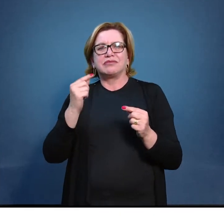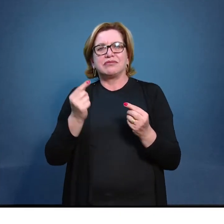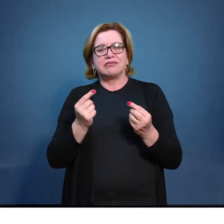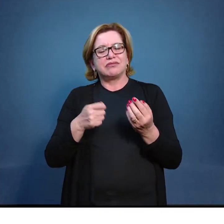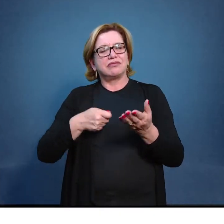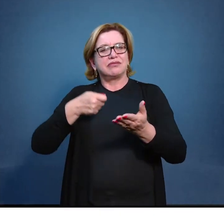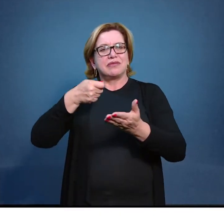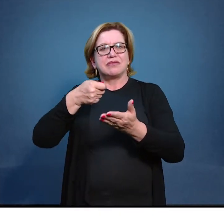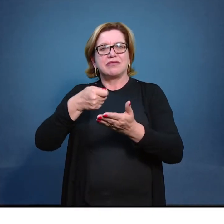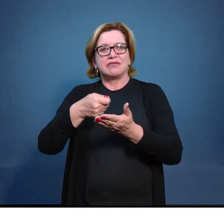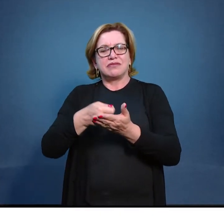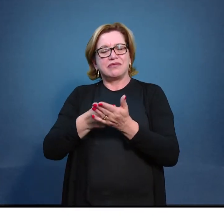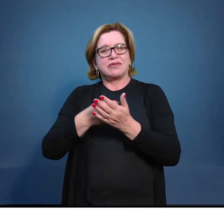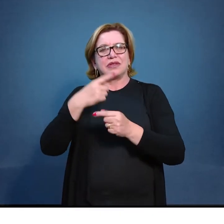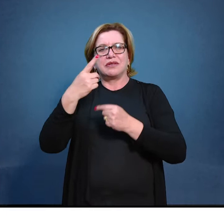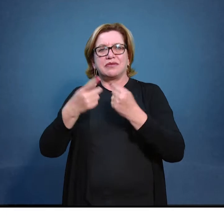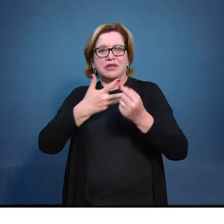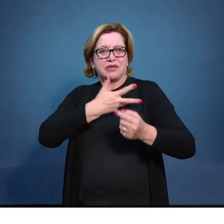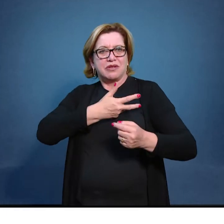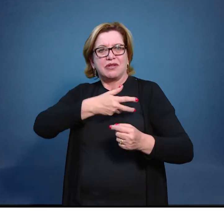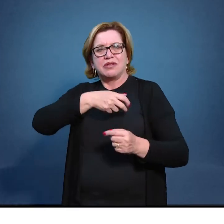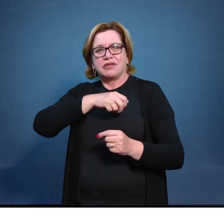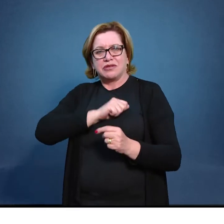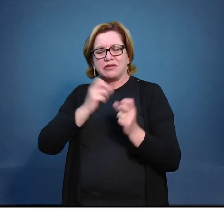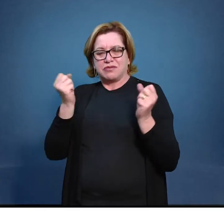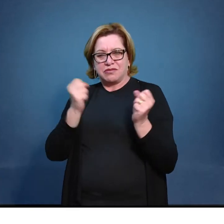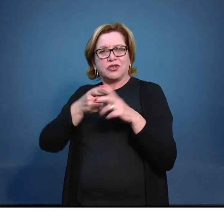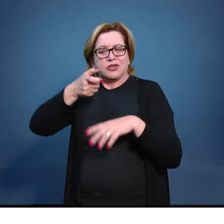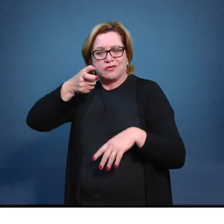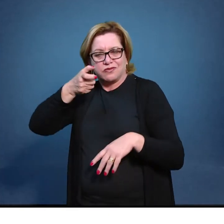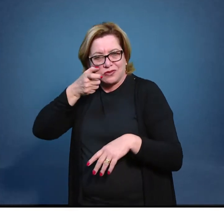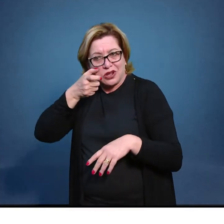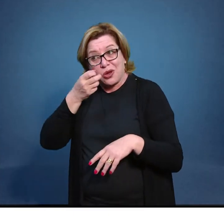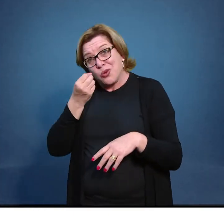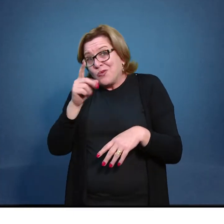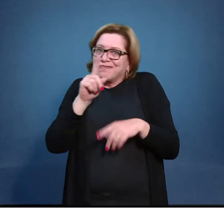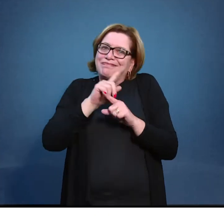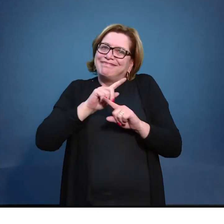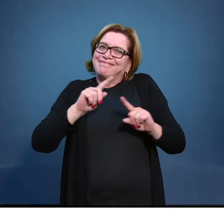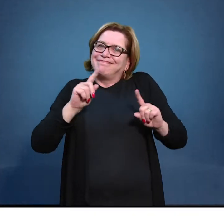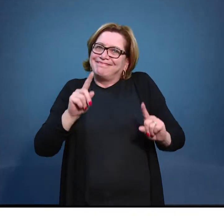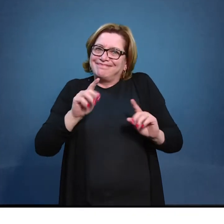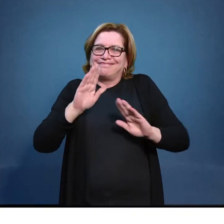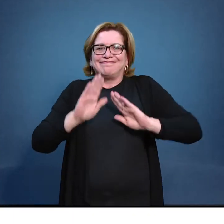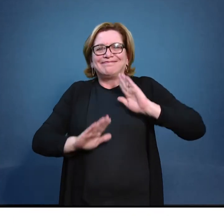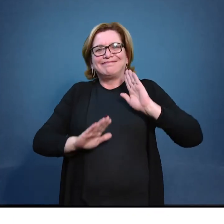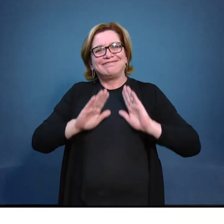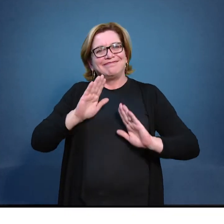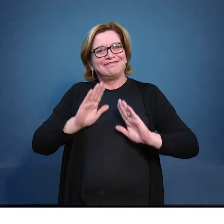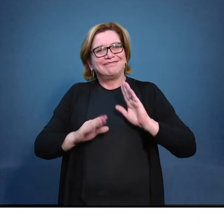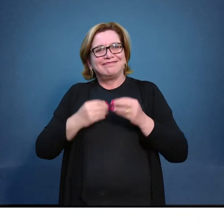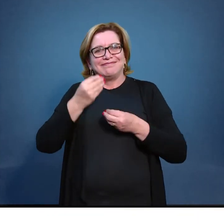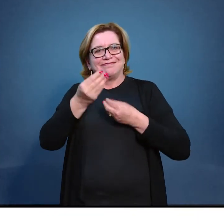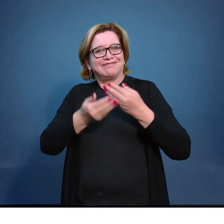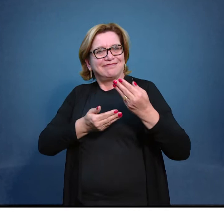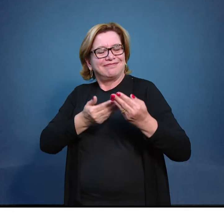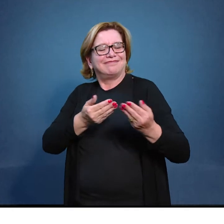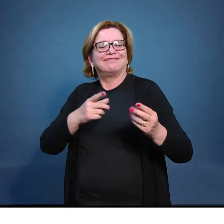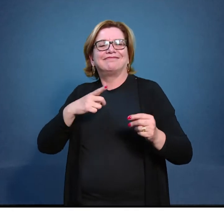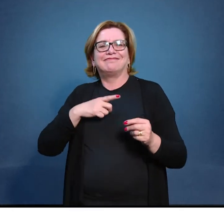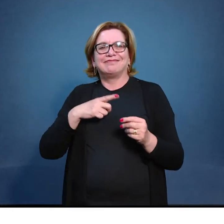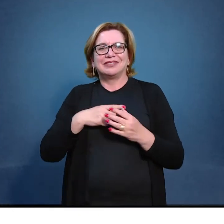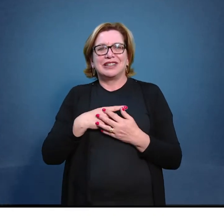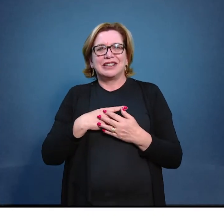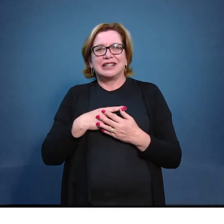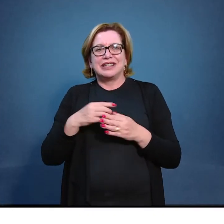disso, aí o fisco ele pode ir lá conferir ou não. Aí vai depender da relação que existe.